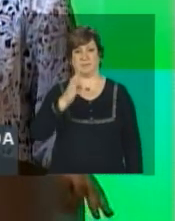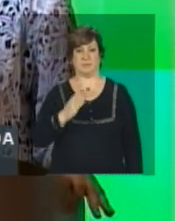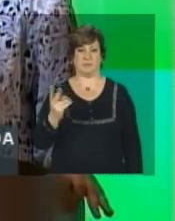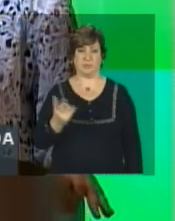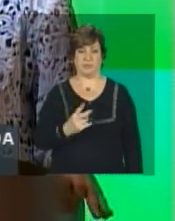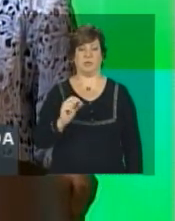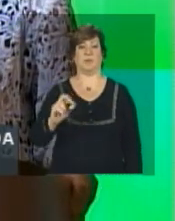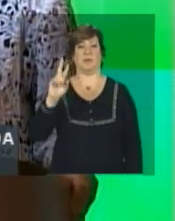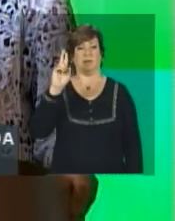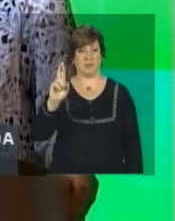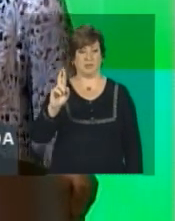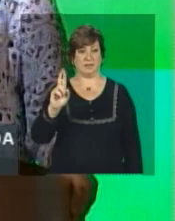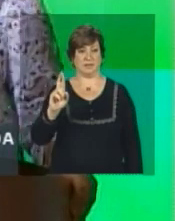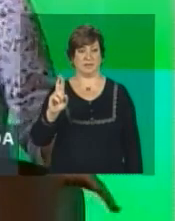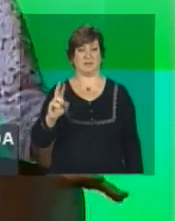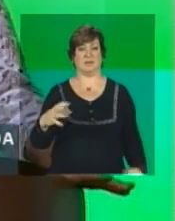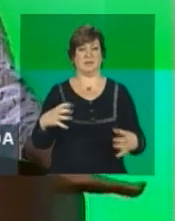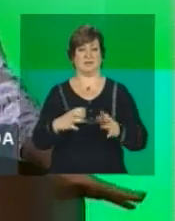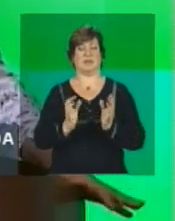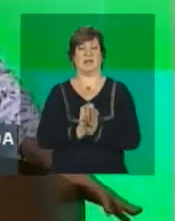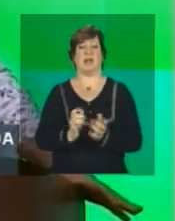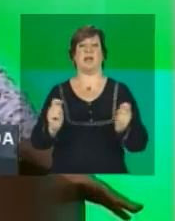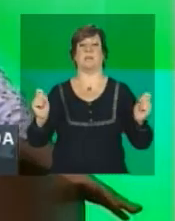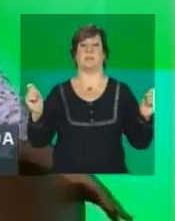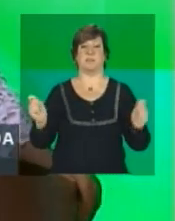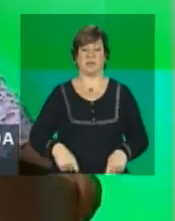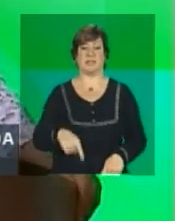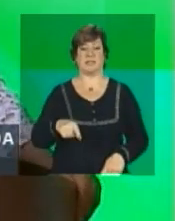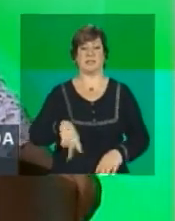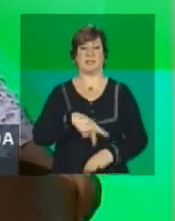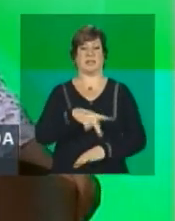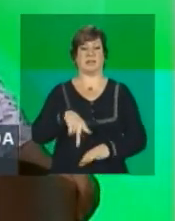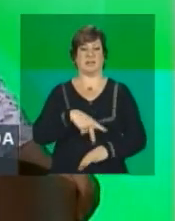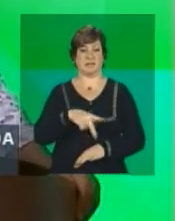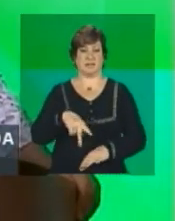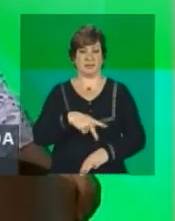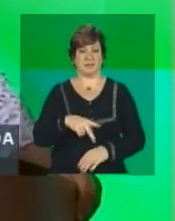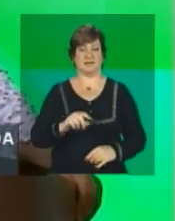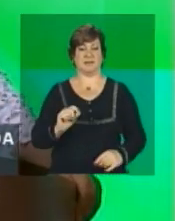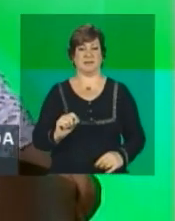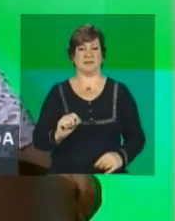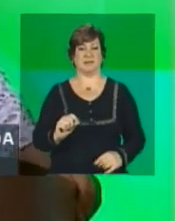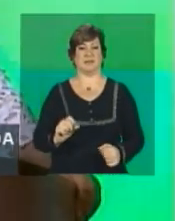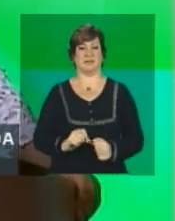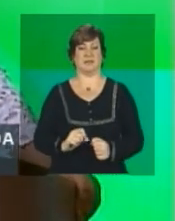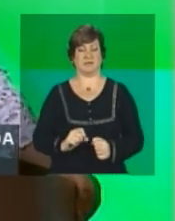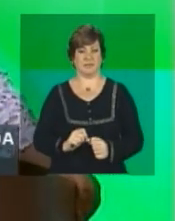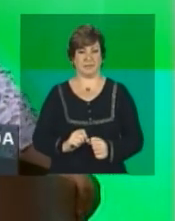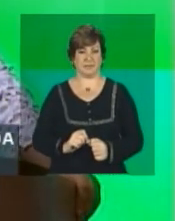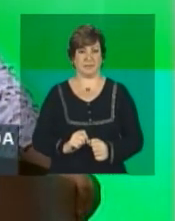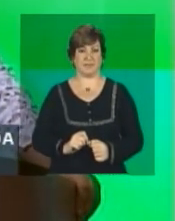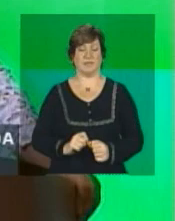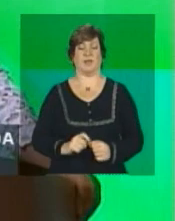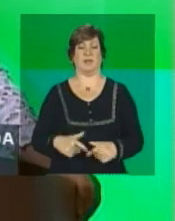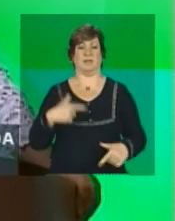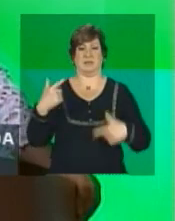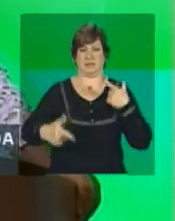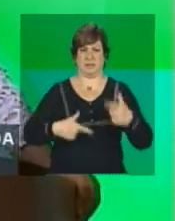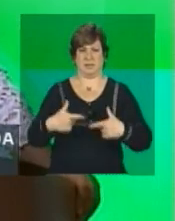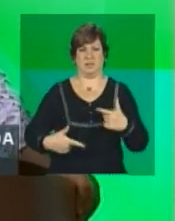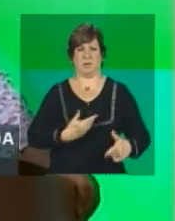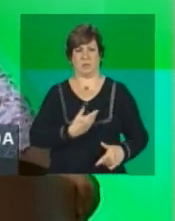que representam a capacidade desse país de se dirigir, de ter